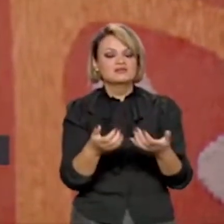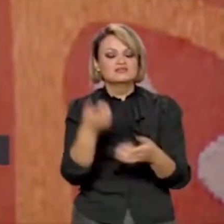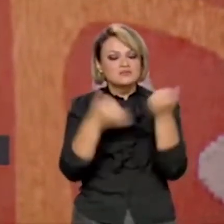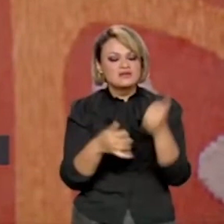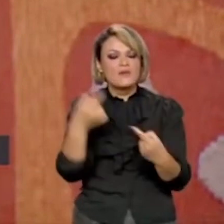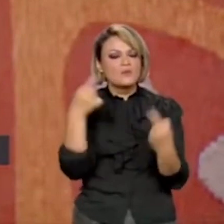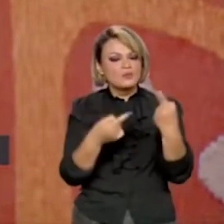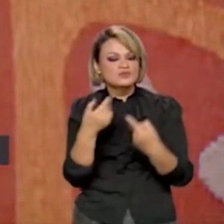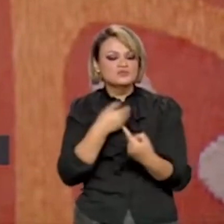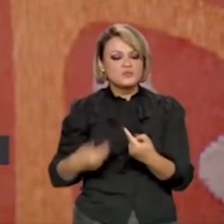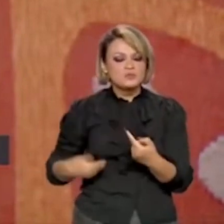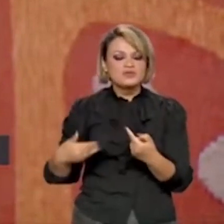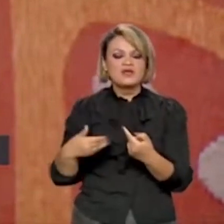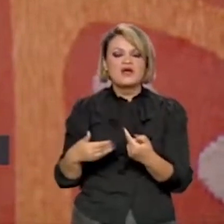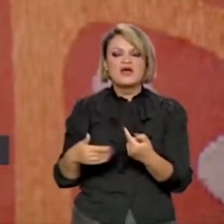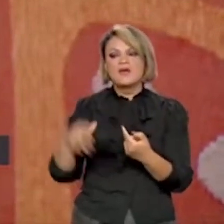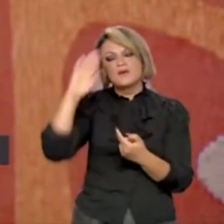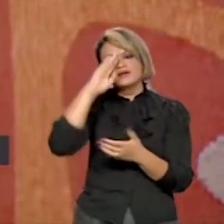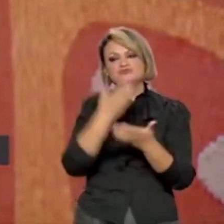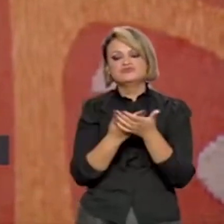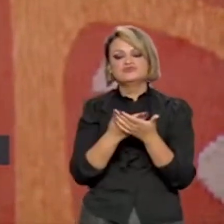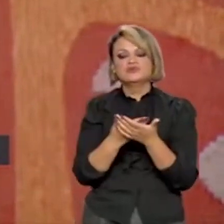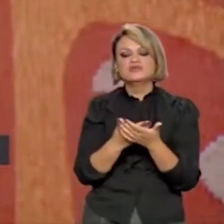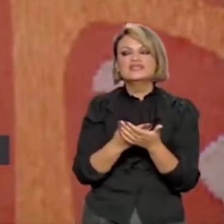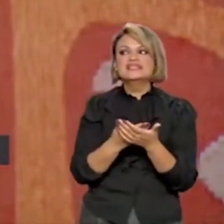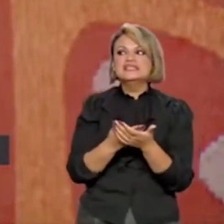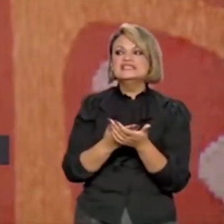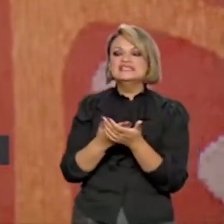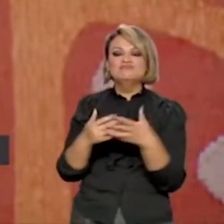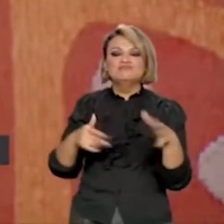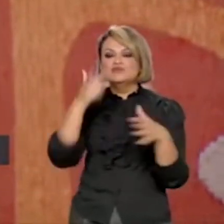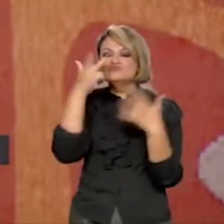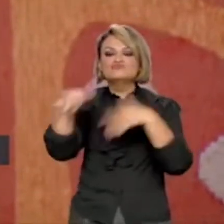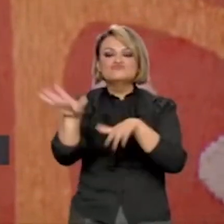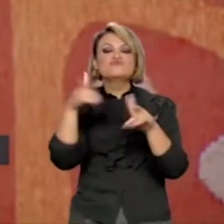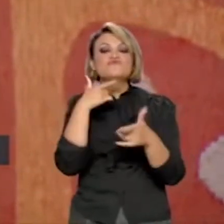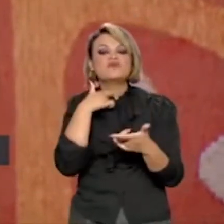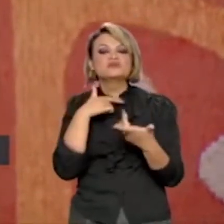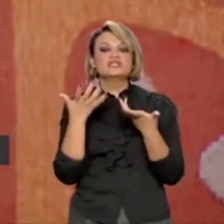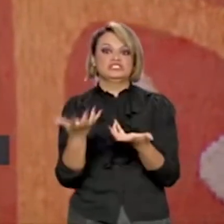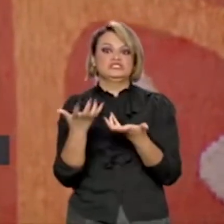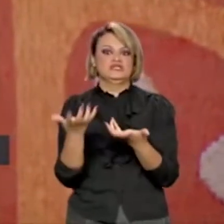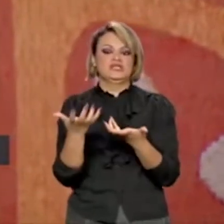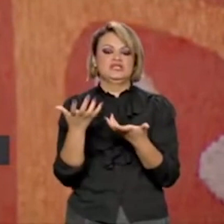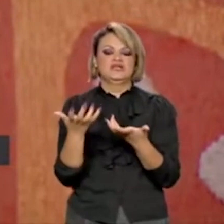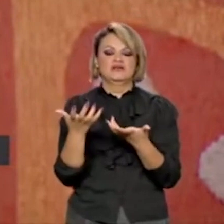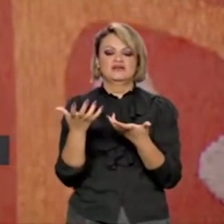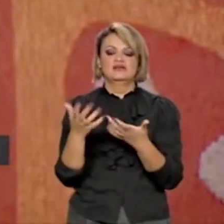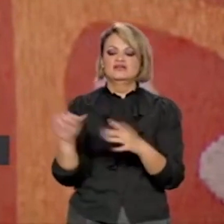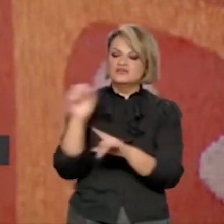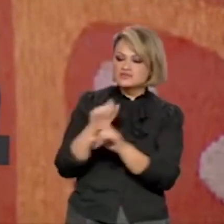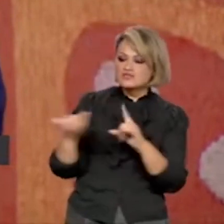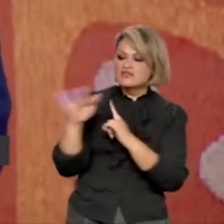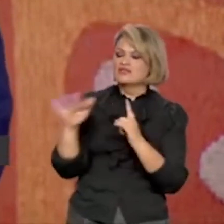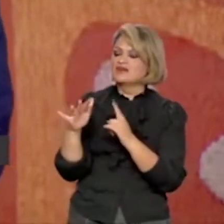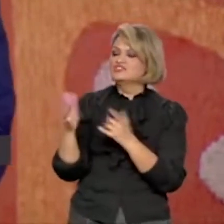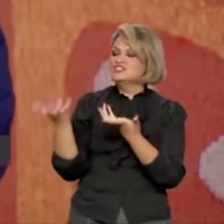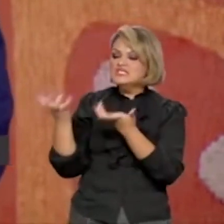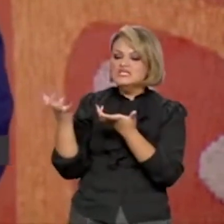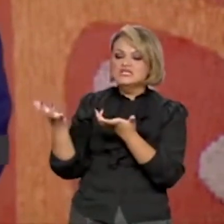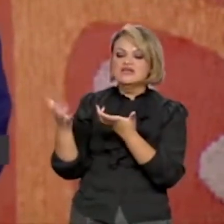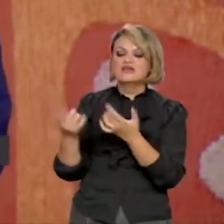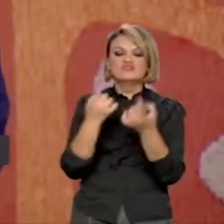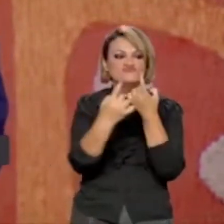políticas públicas eu acho também era um desejo que todos tinham de que a gente pudesse na sociedade brasileira voltar